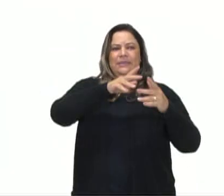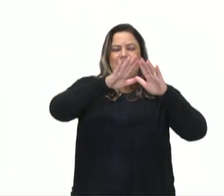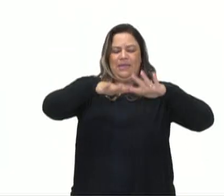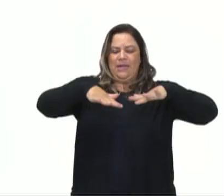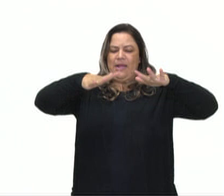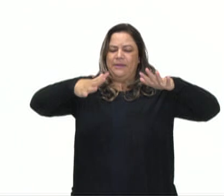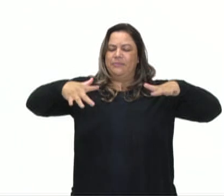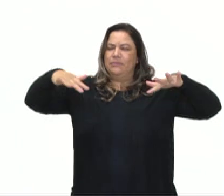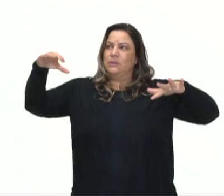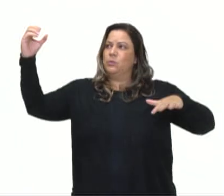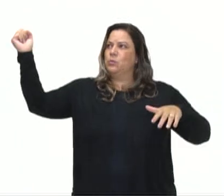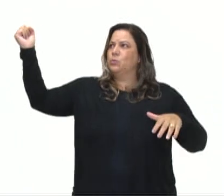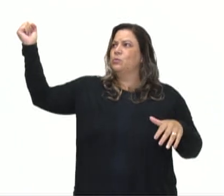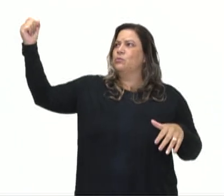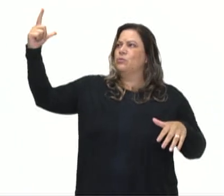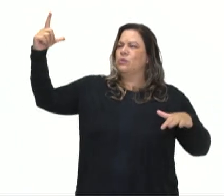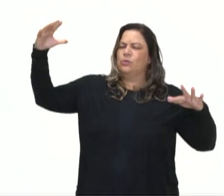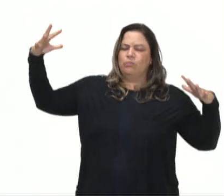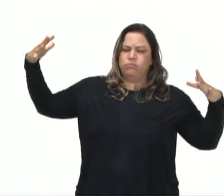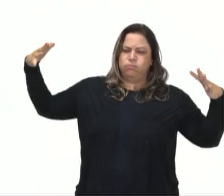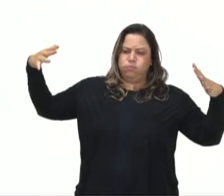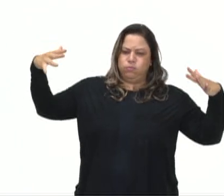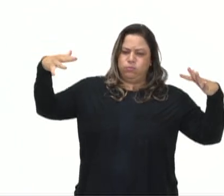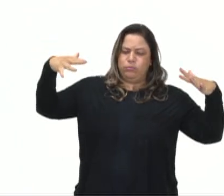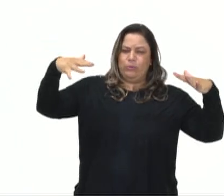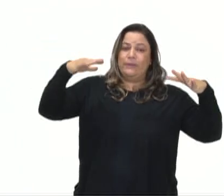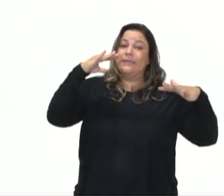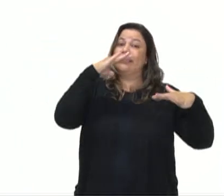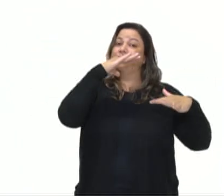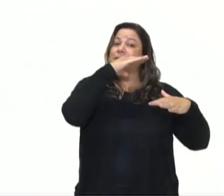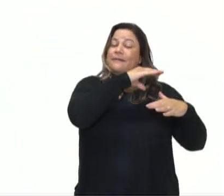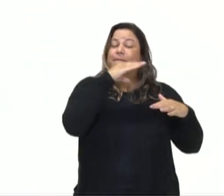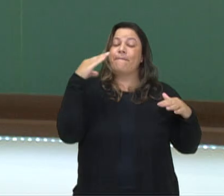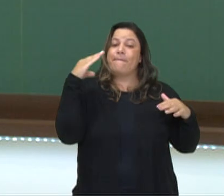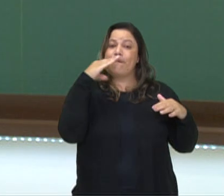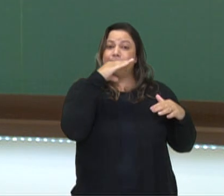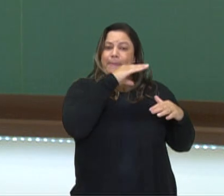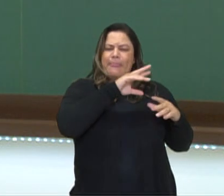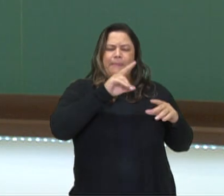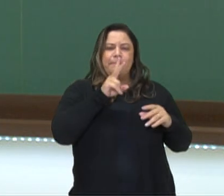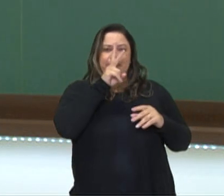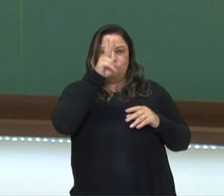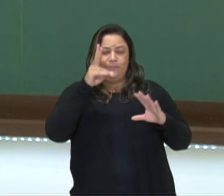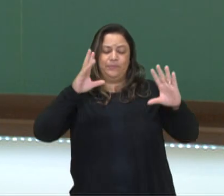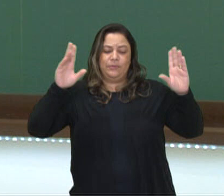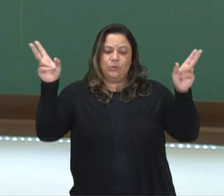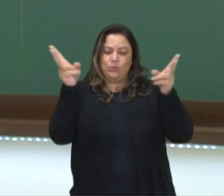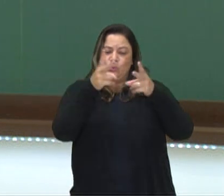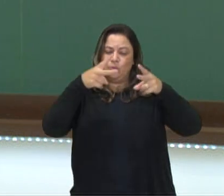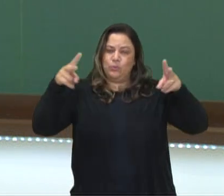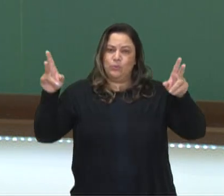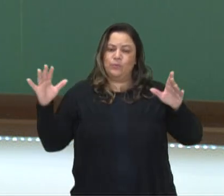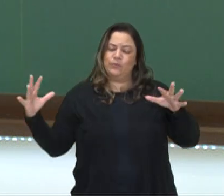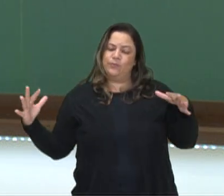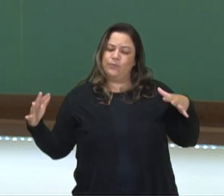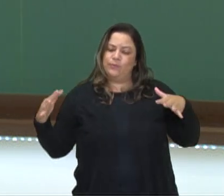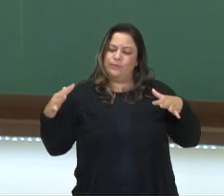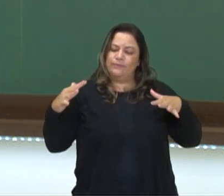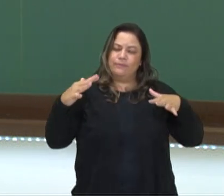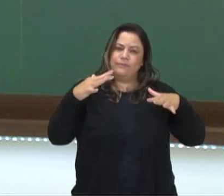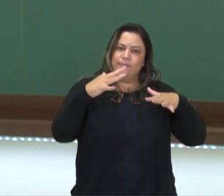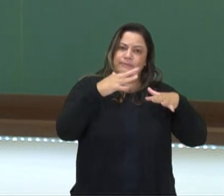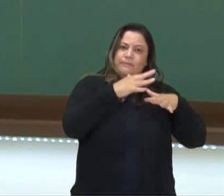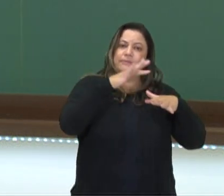das águas do Oceano Pacífico. Então, esses ventos, eles passam a ter uma força menor, eles vão empurrar com menos força